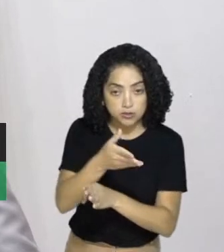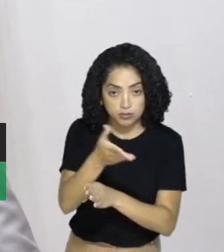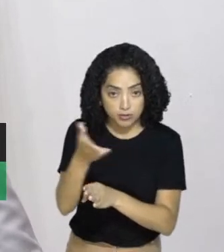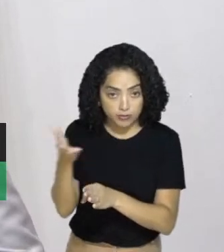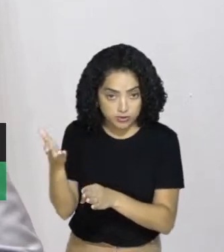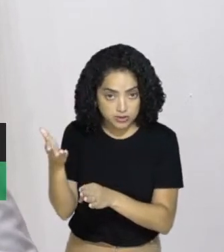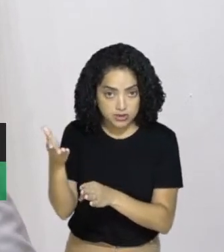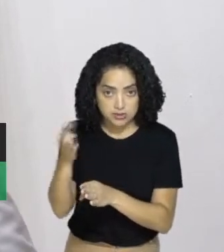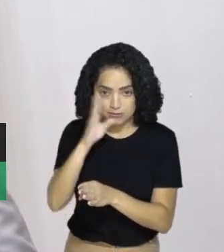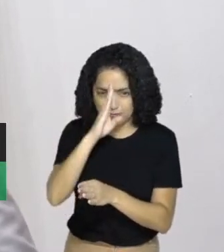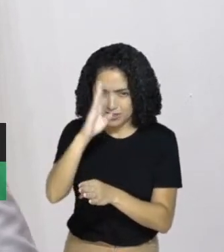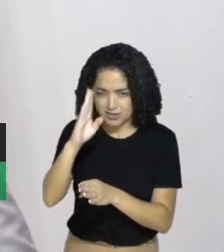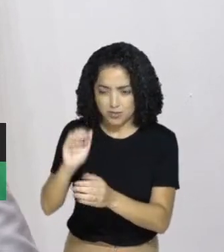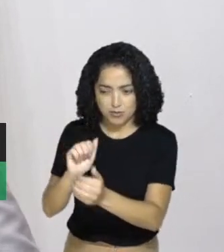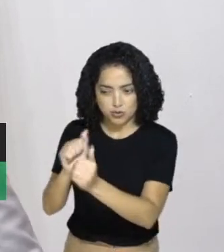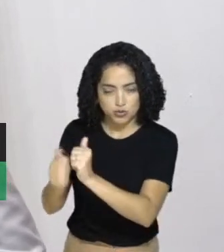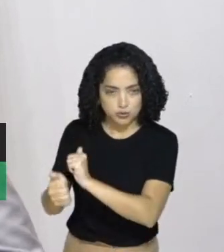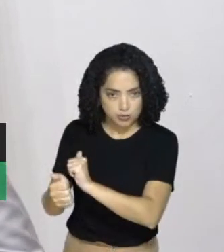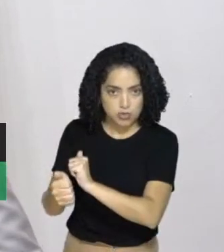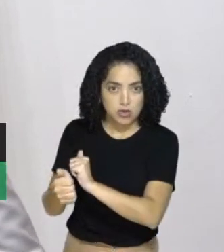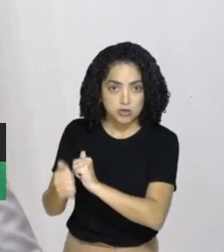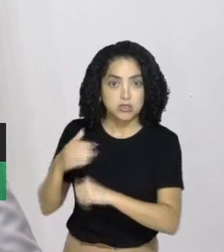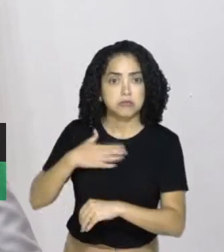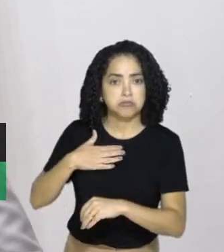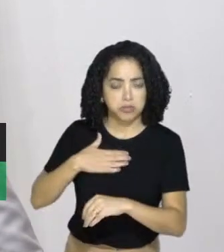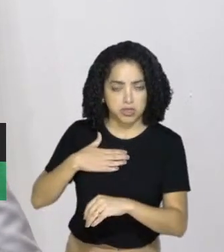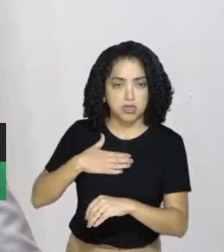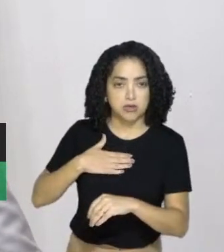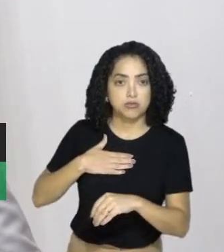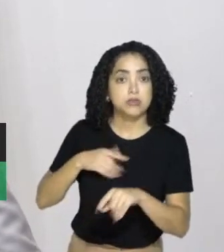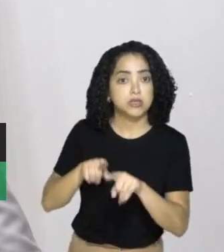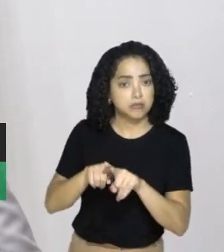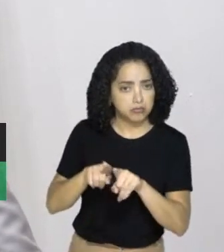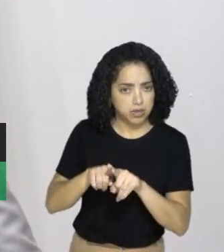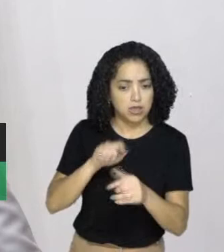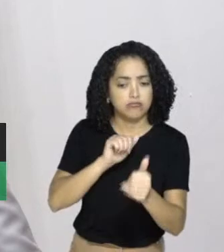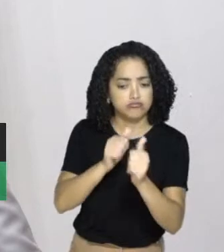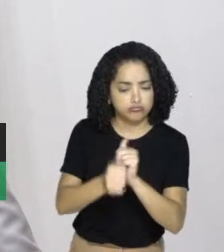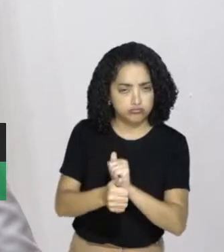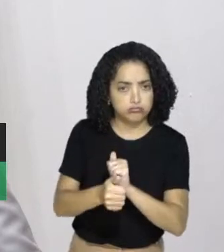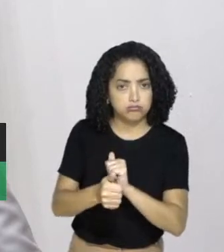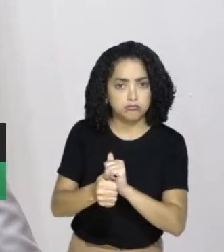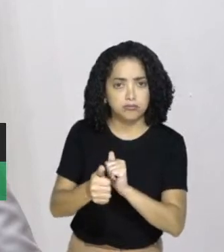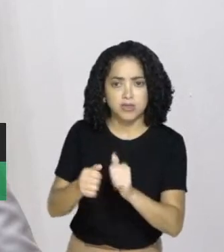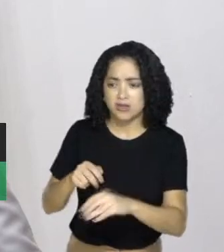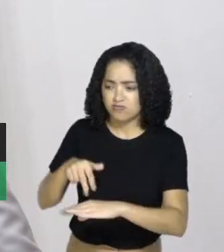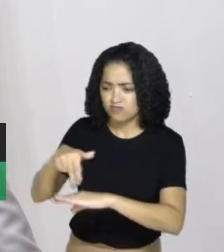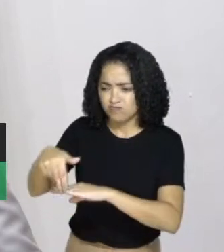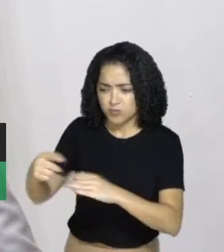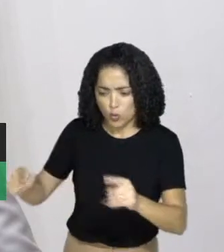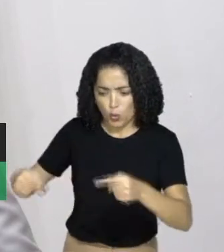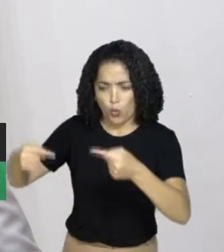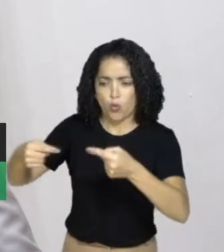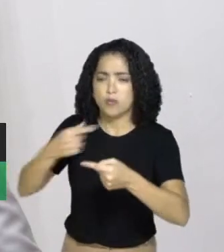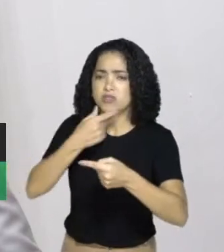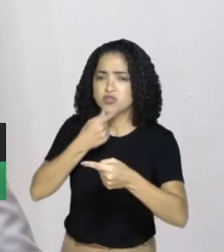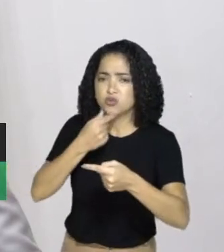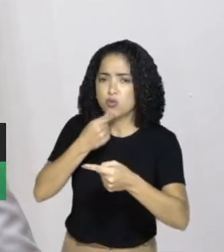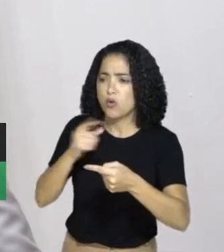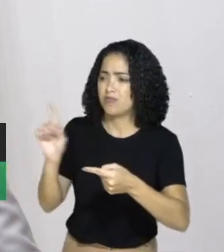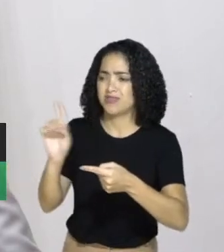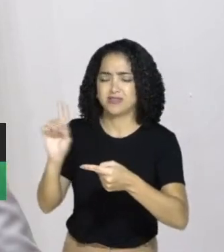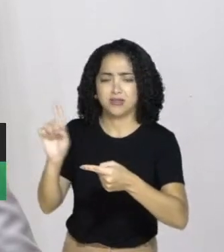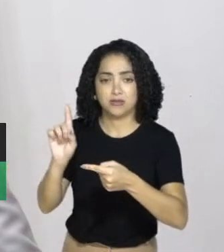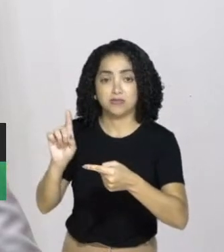principalmente dos esportes de contato, que eu sou praticante, sou pugilista. Não entra no ringue com o homem, não. Você vai comprometer a sua carreira, você vai se